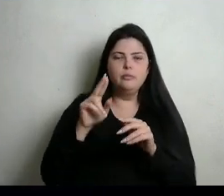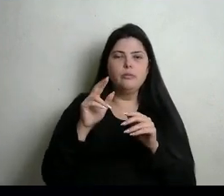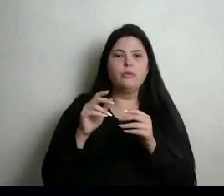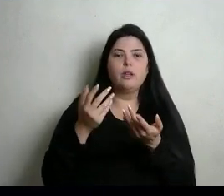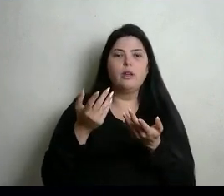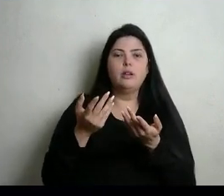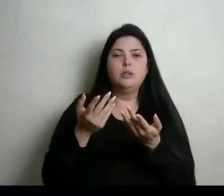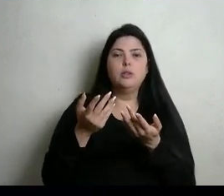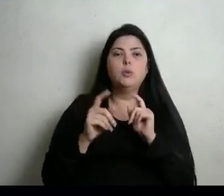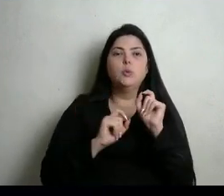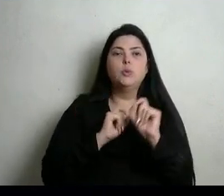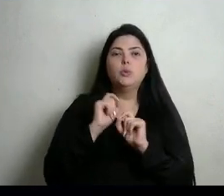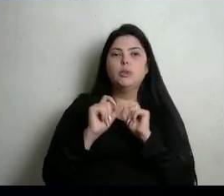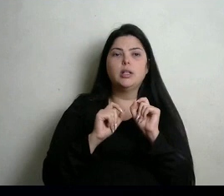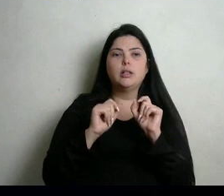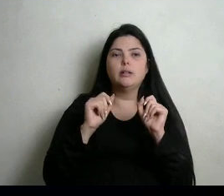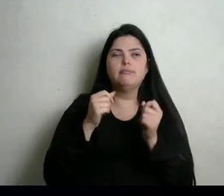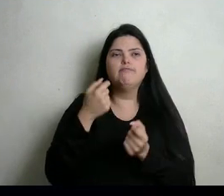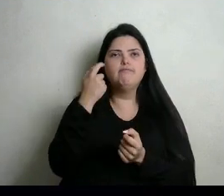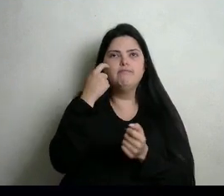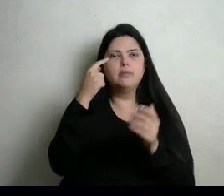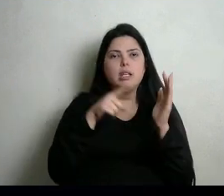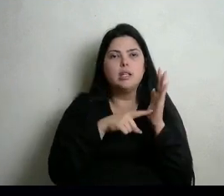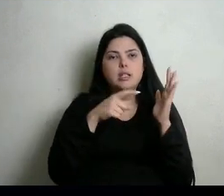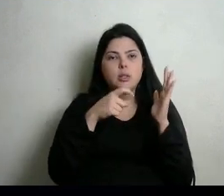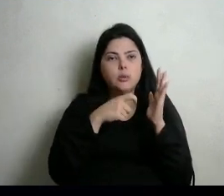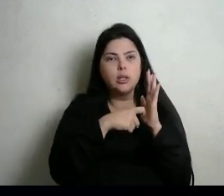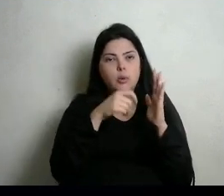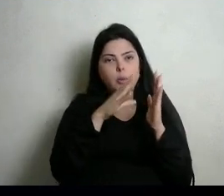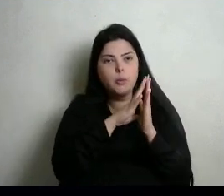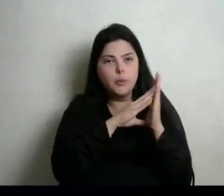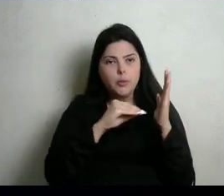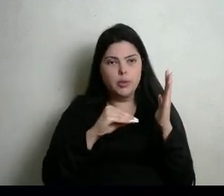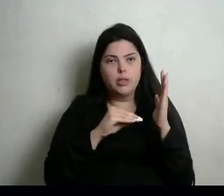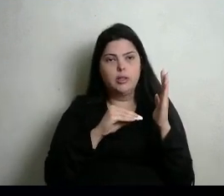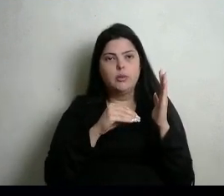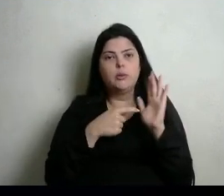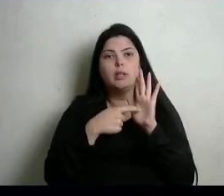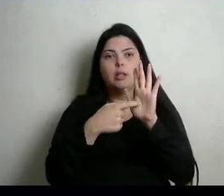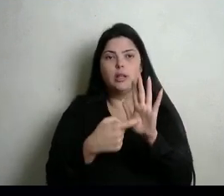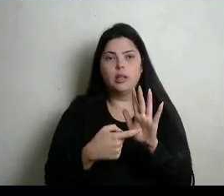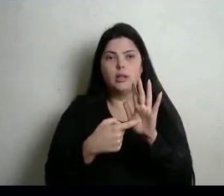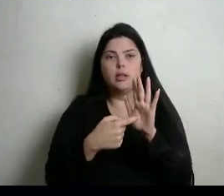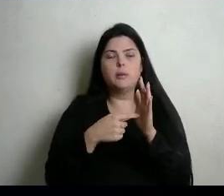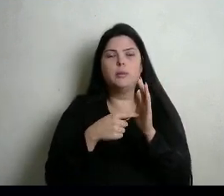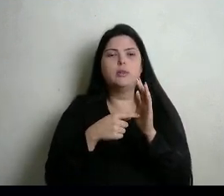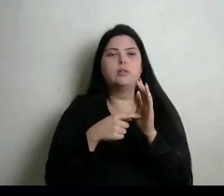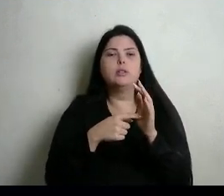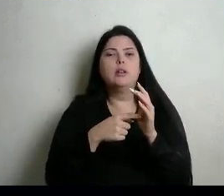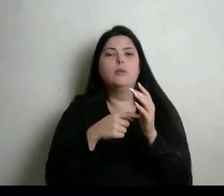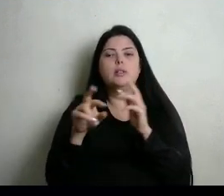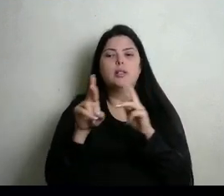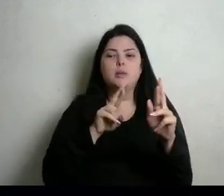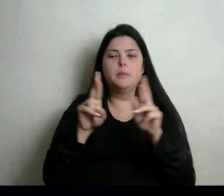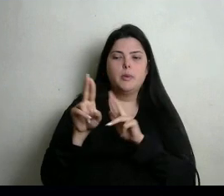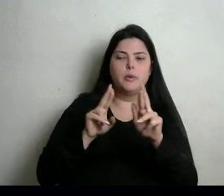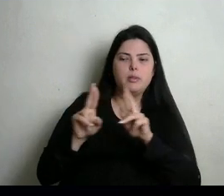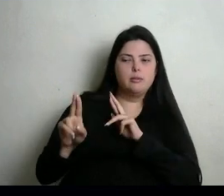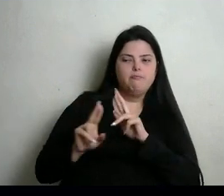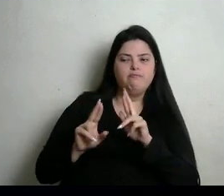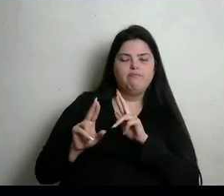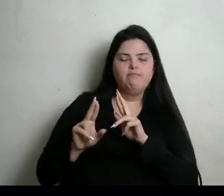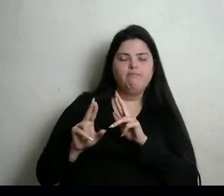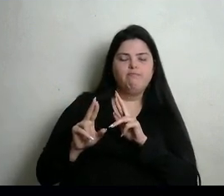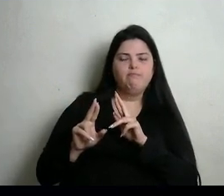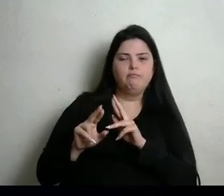eles fizeram? Eles rodaram esse modelo, e depois que eles rodaram esse modelo, eles pegaram as respostas e